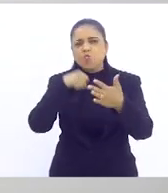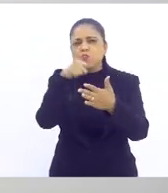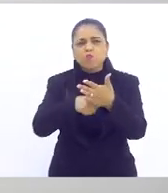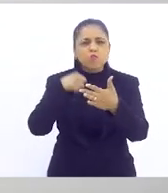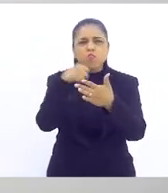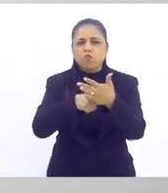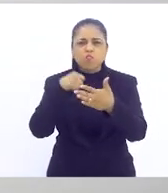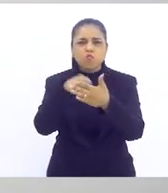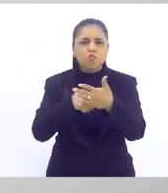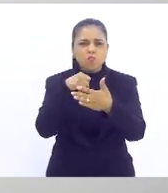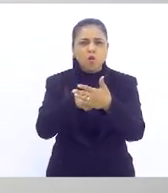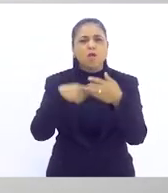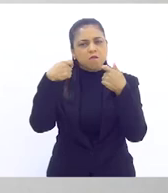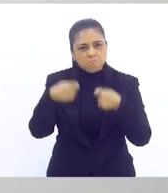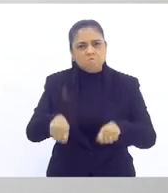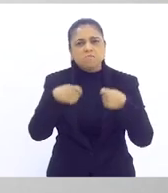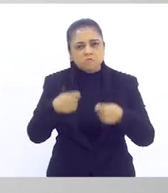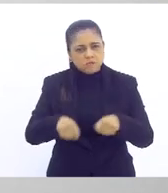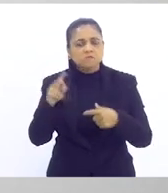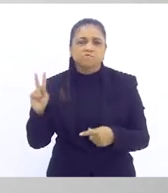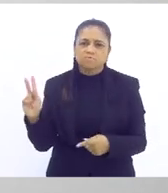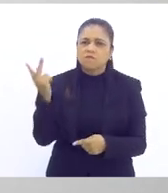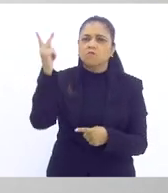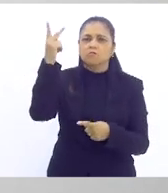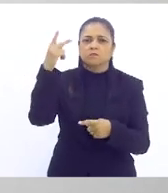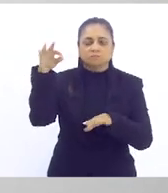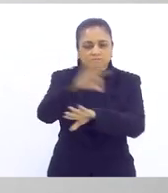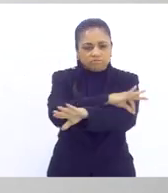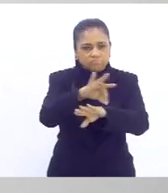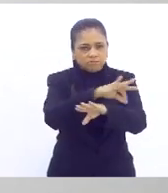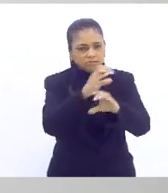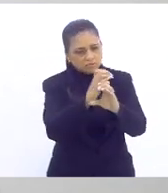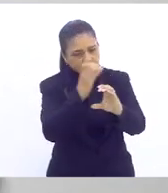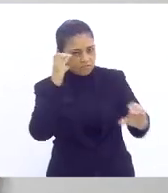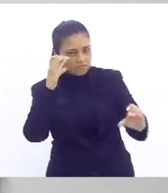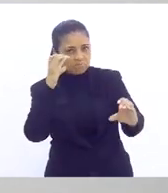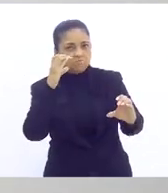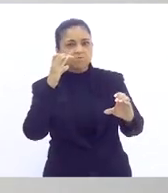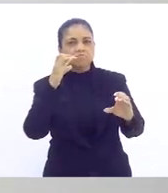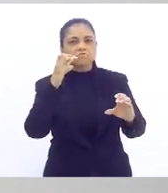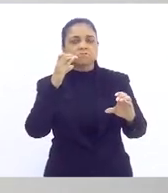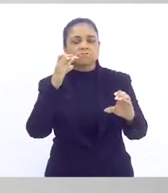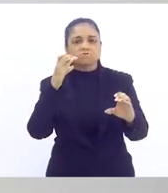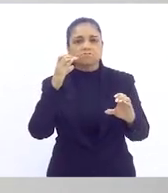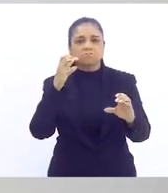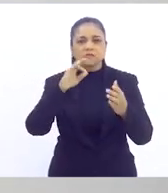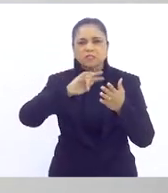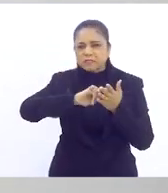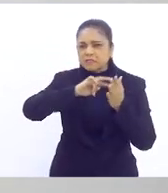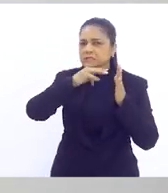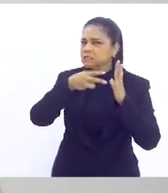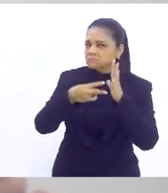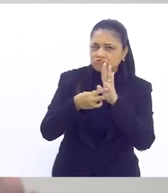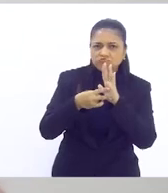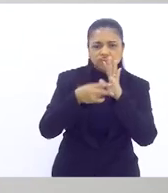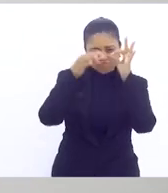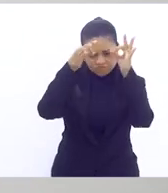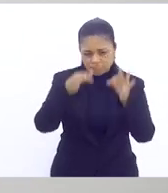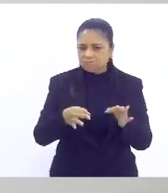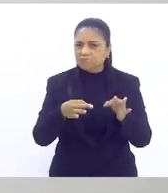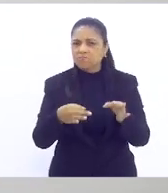que a gente precisa sim valorizar a engenharia no seu sentido lato né e